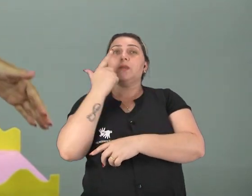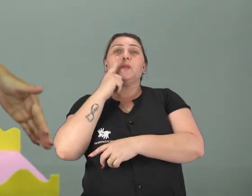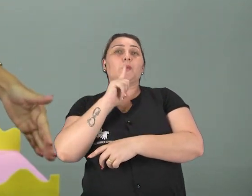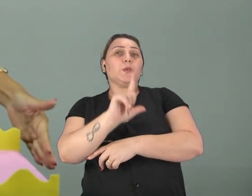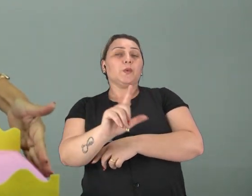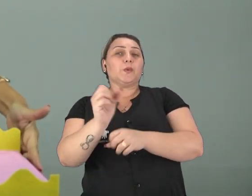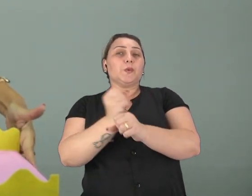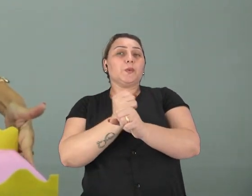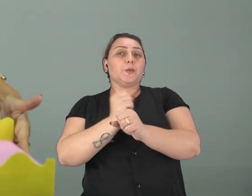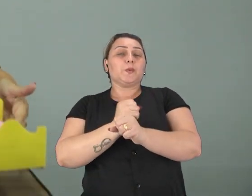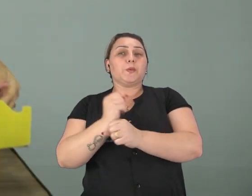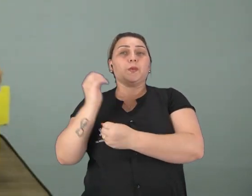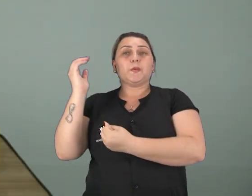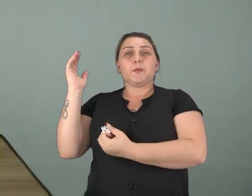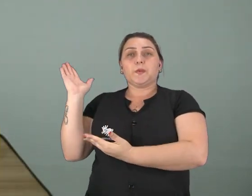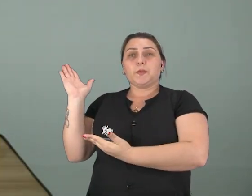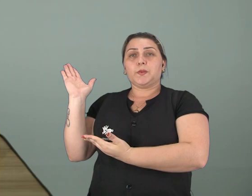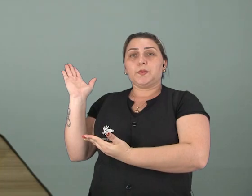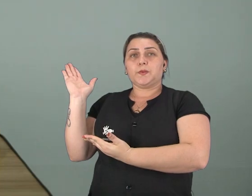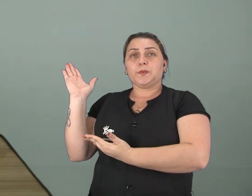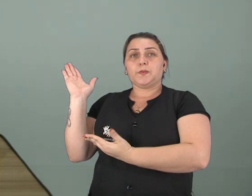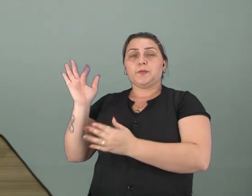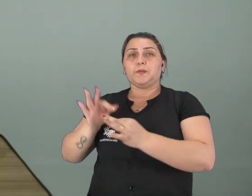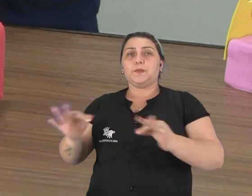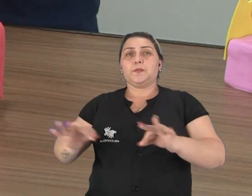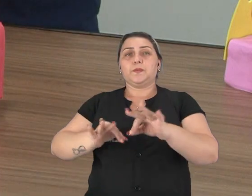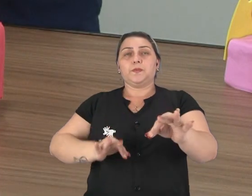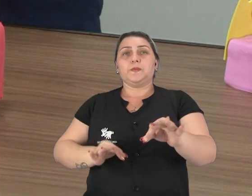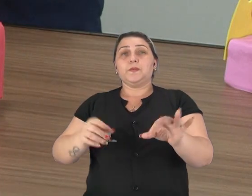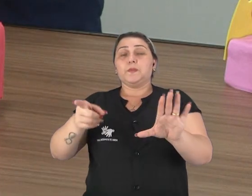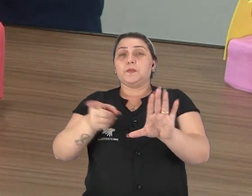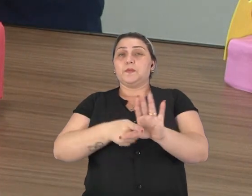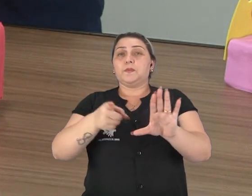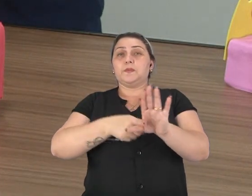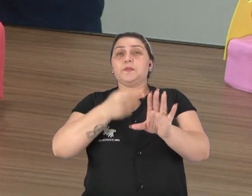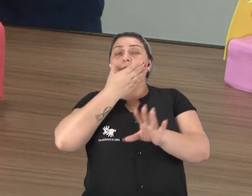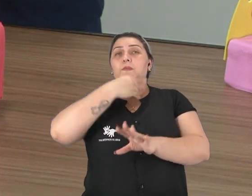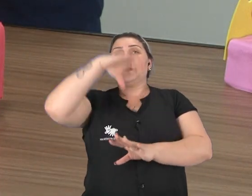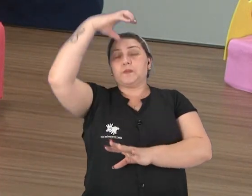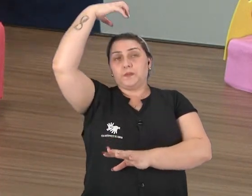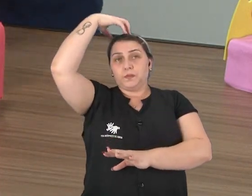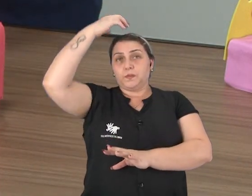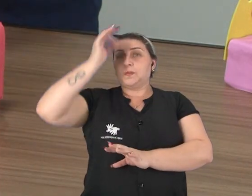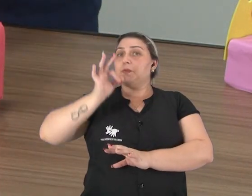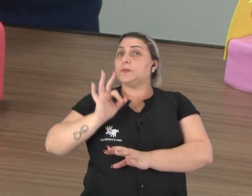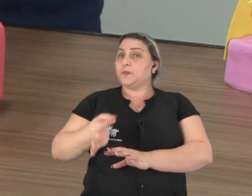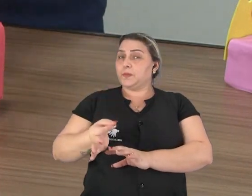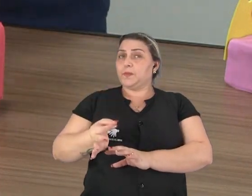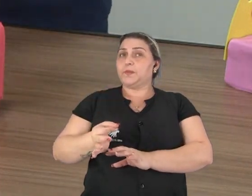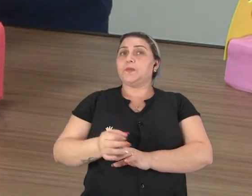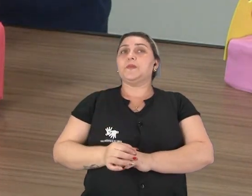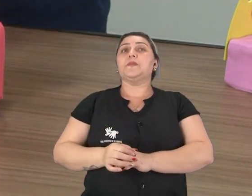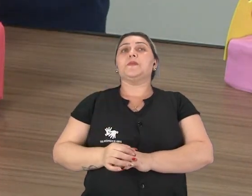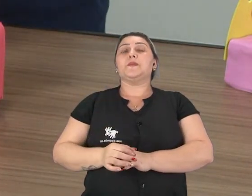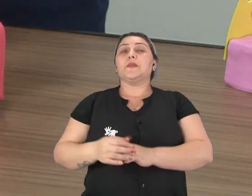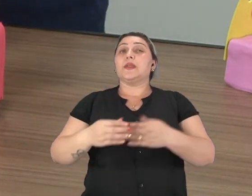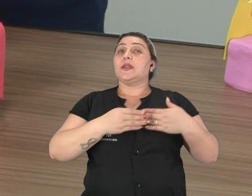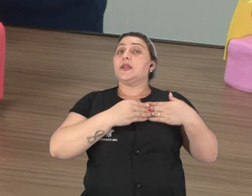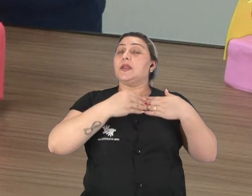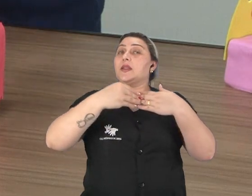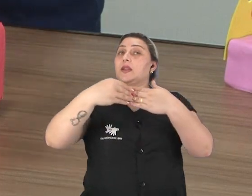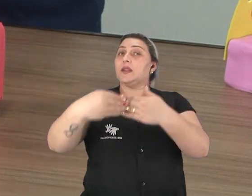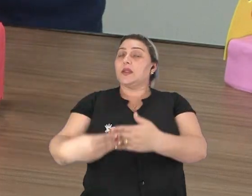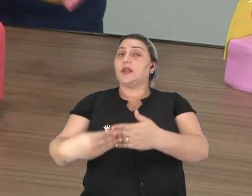e construiu a cama com as medidas do pé do rei. E quando chegou o grande dia de levar